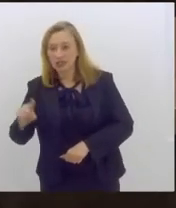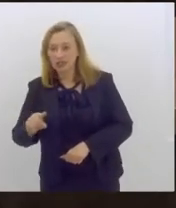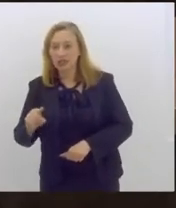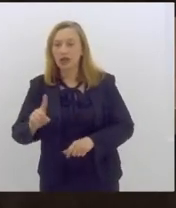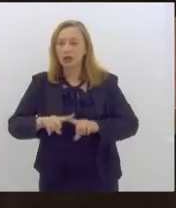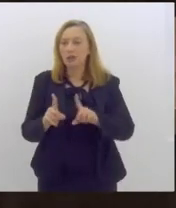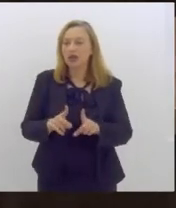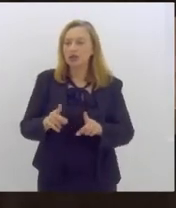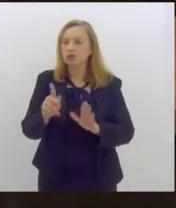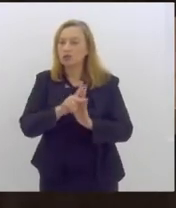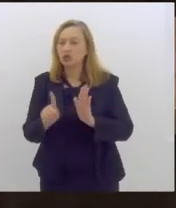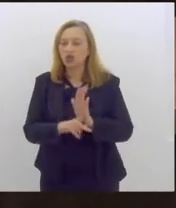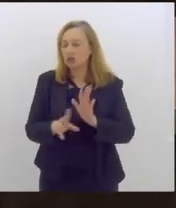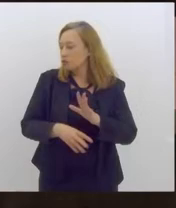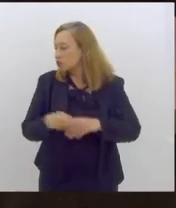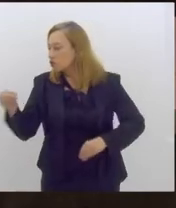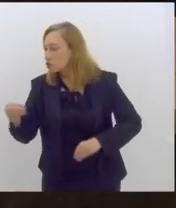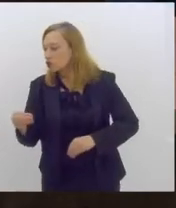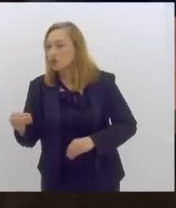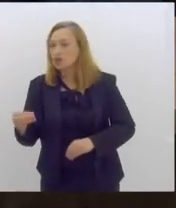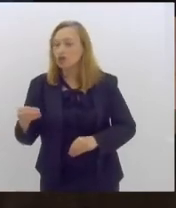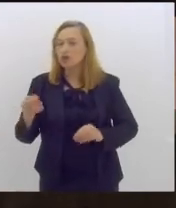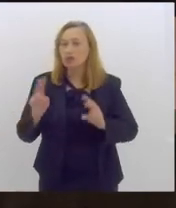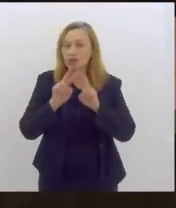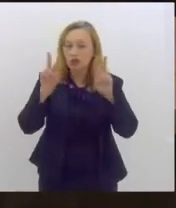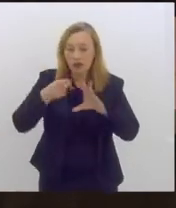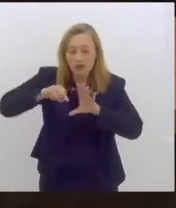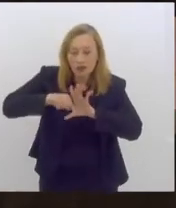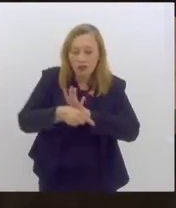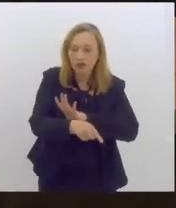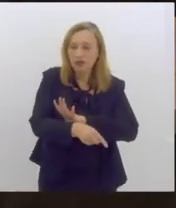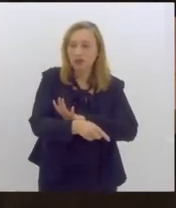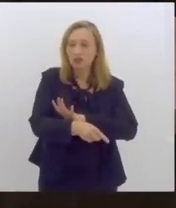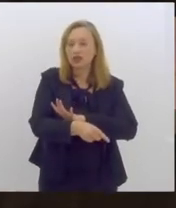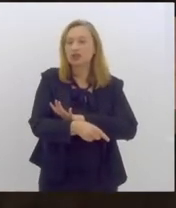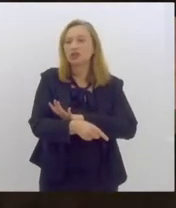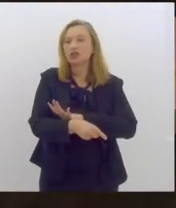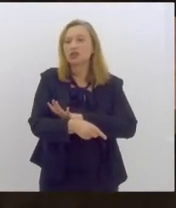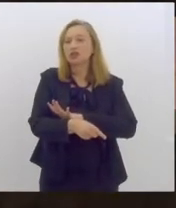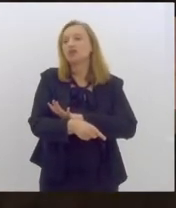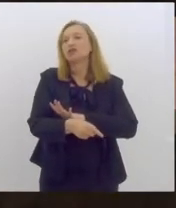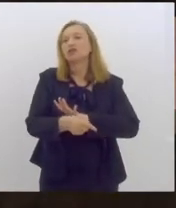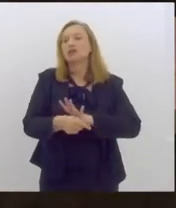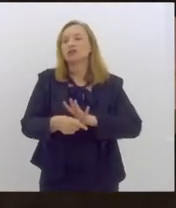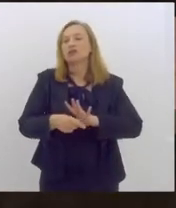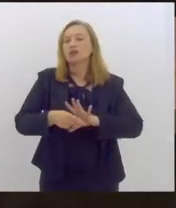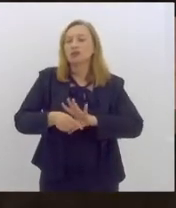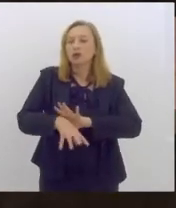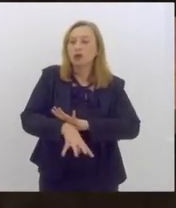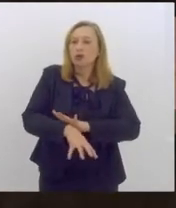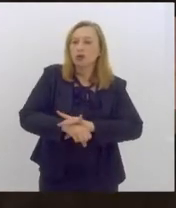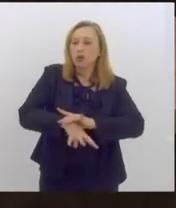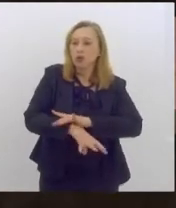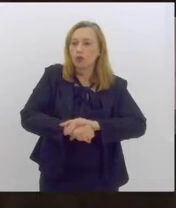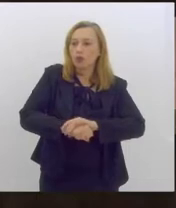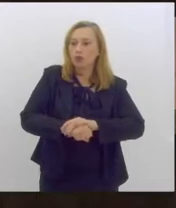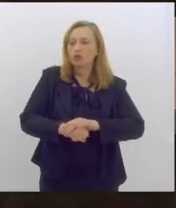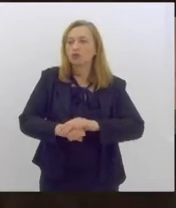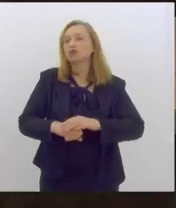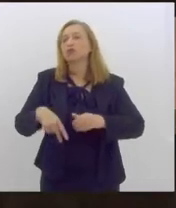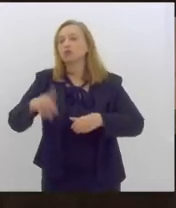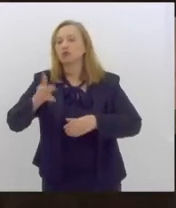projeto não consegue fugir desse olhar de aprofundamento da exploração do petróleo como caminho para o desenvolvimento